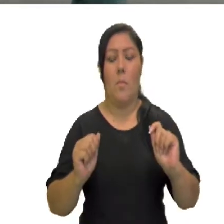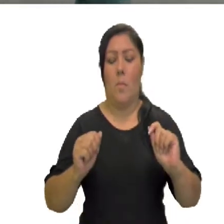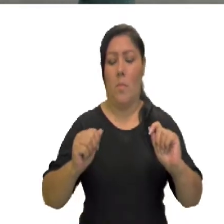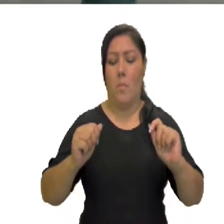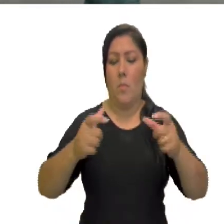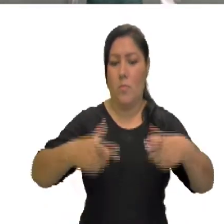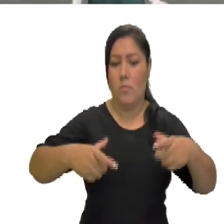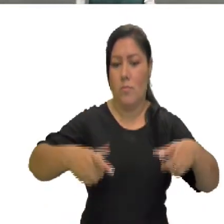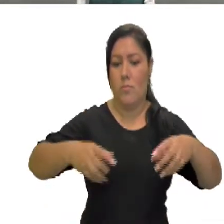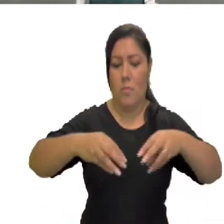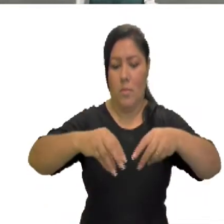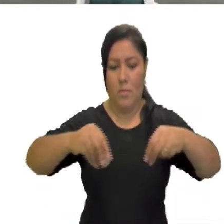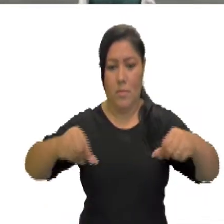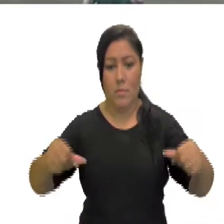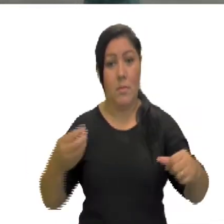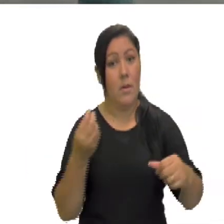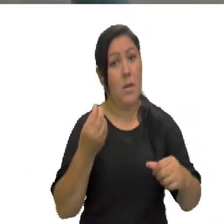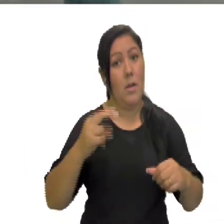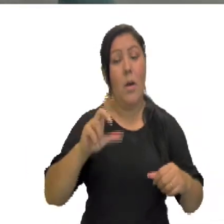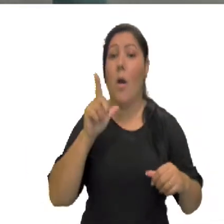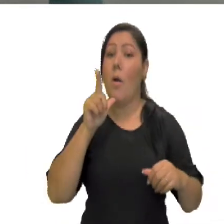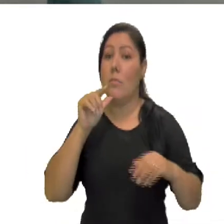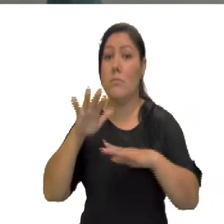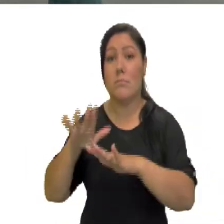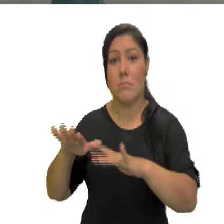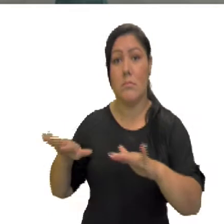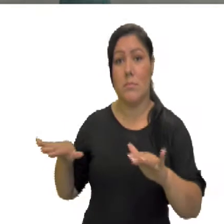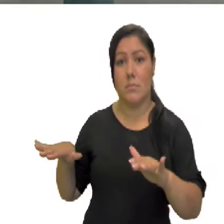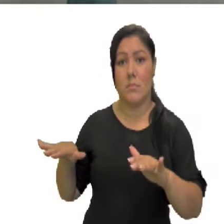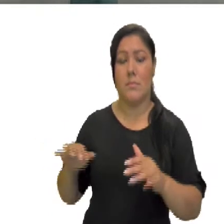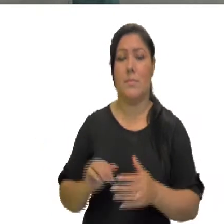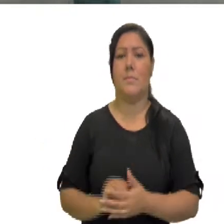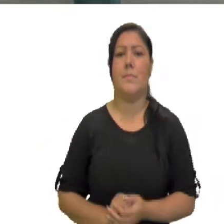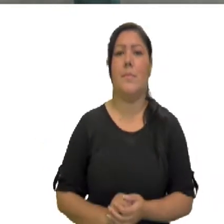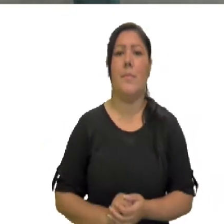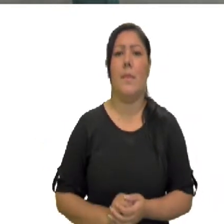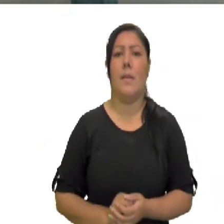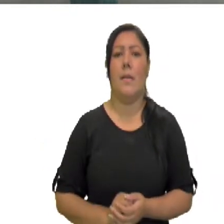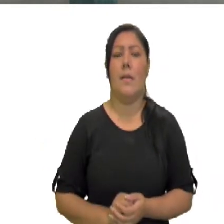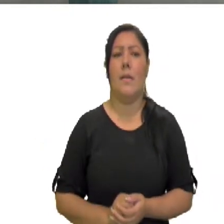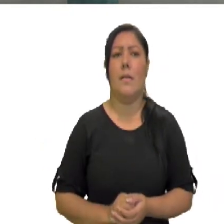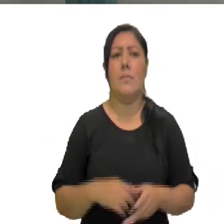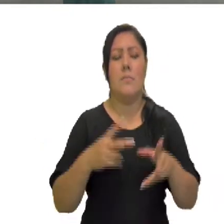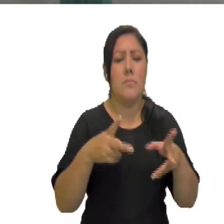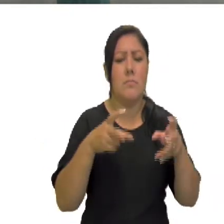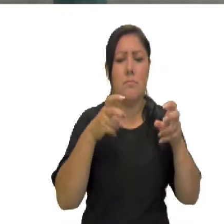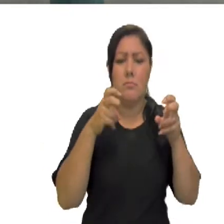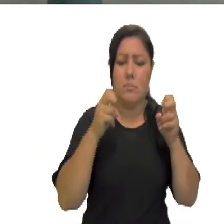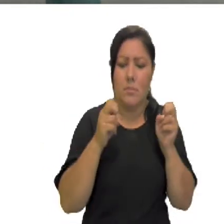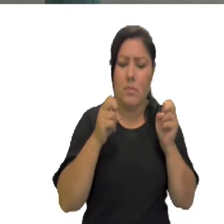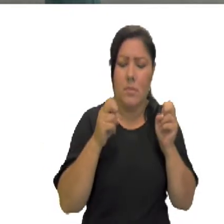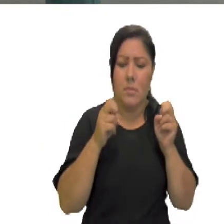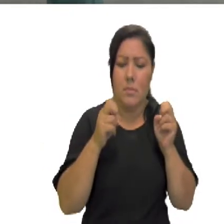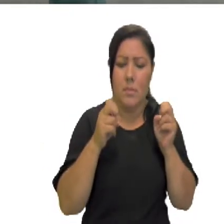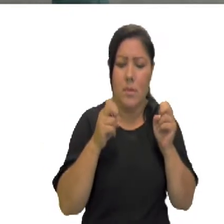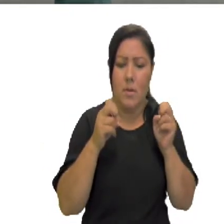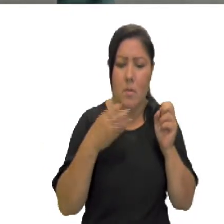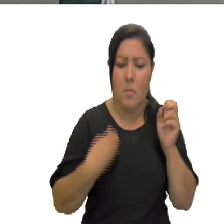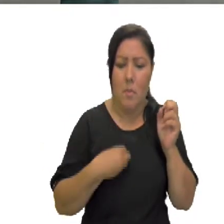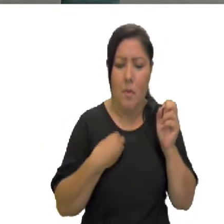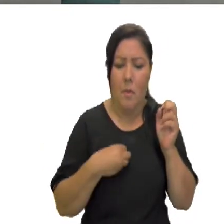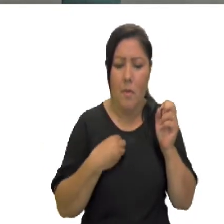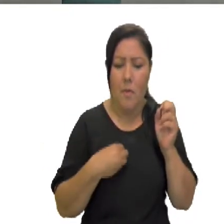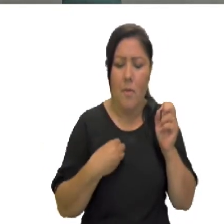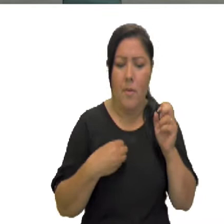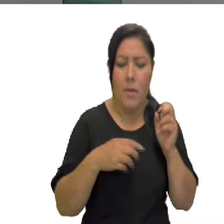terrestres ou aquáticos. Quando a gente percebe os seres terrestres, quais são